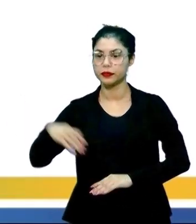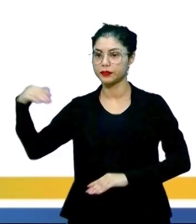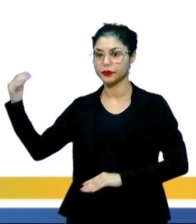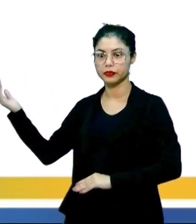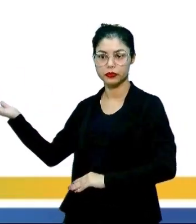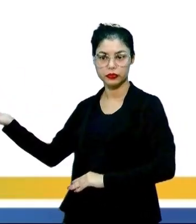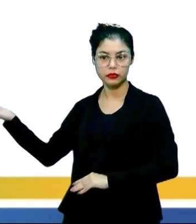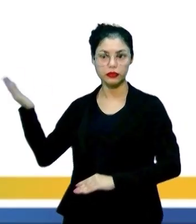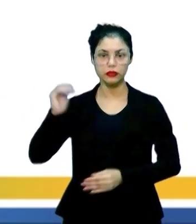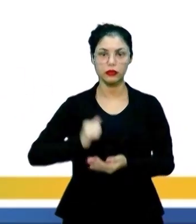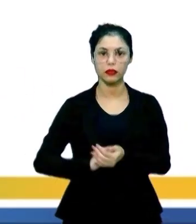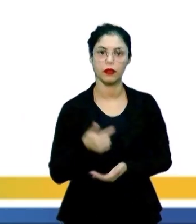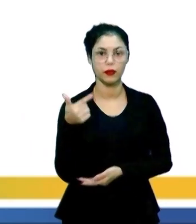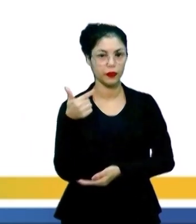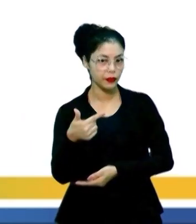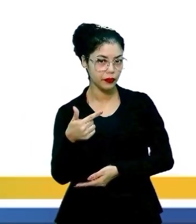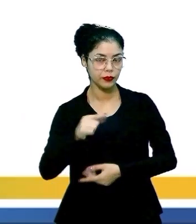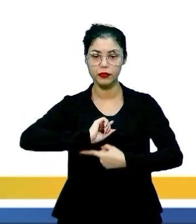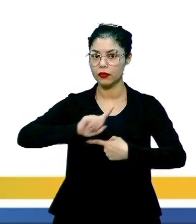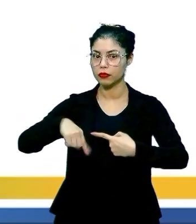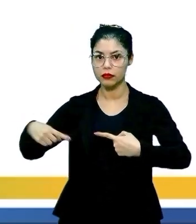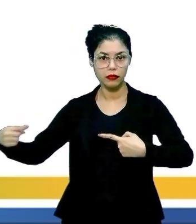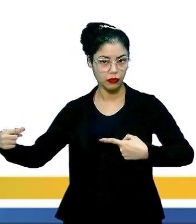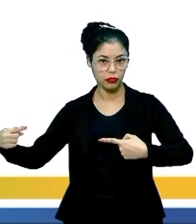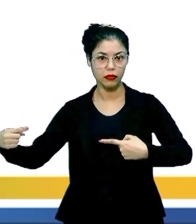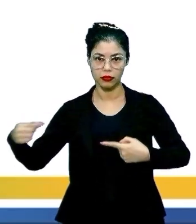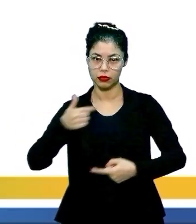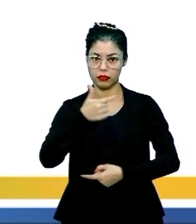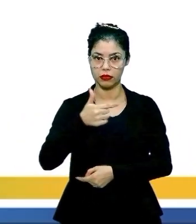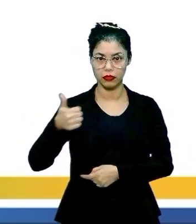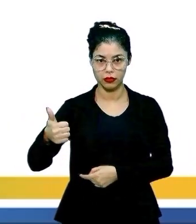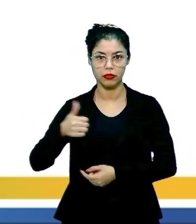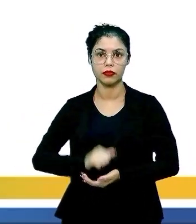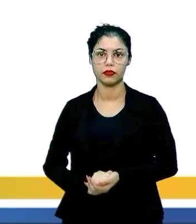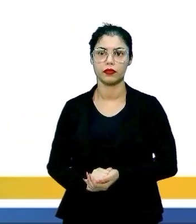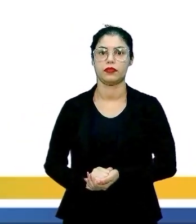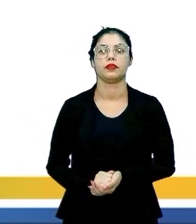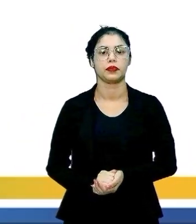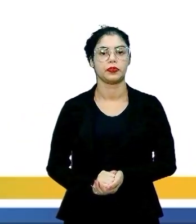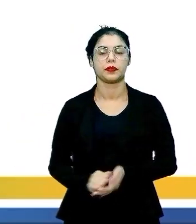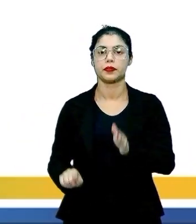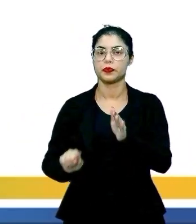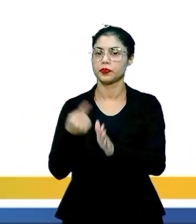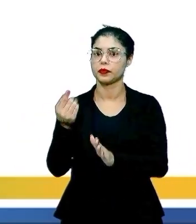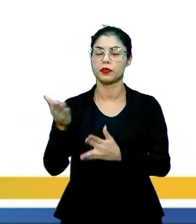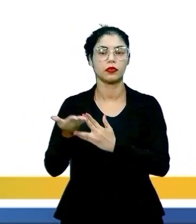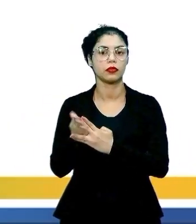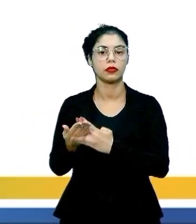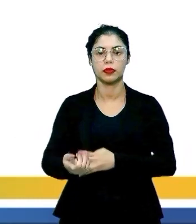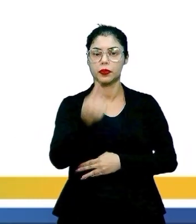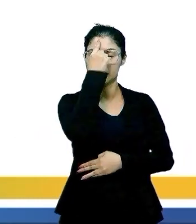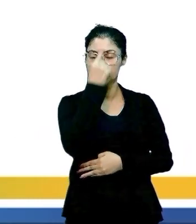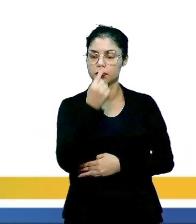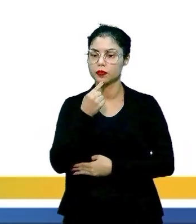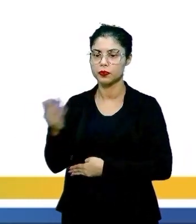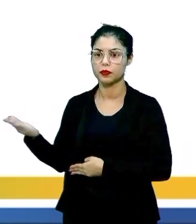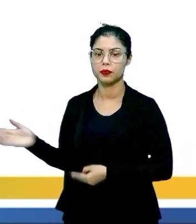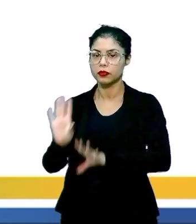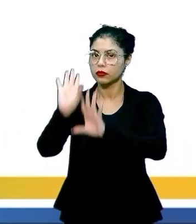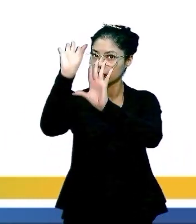Essa é a questão 2 da página 21 e essa primeira questão sobre o Barroco brasileiro, ele traz essa imagem que é